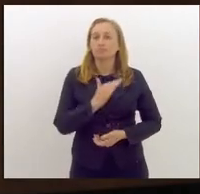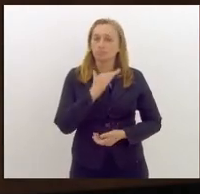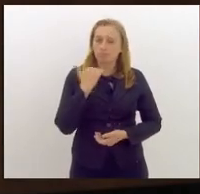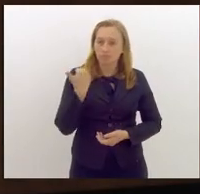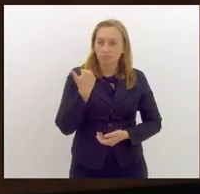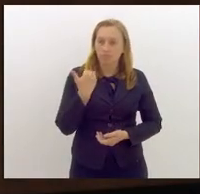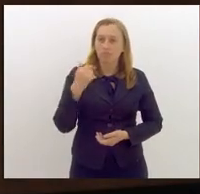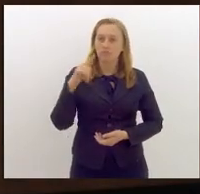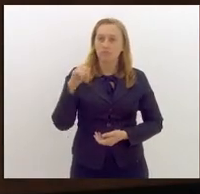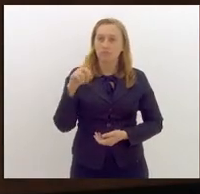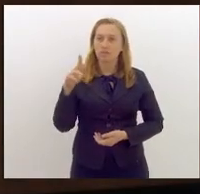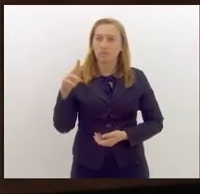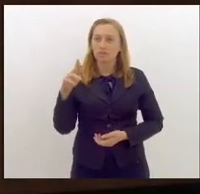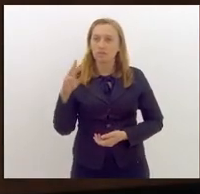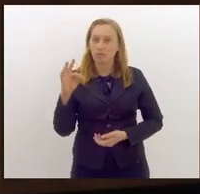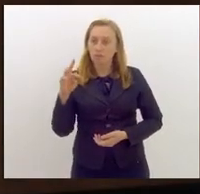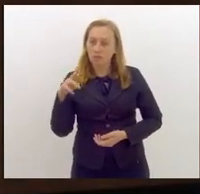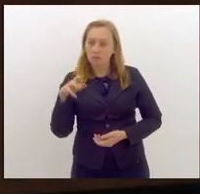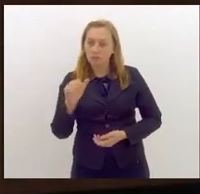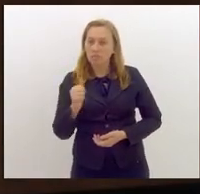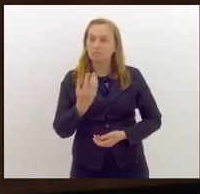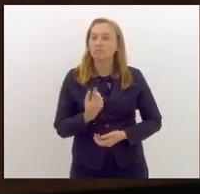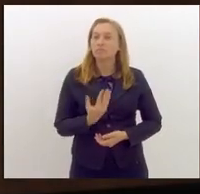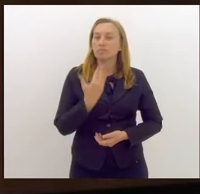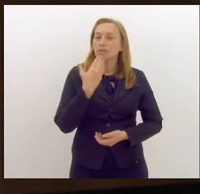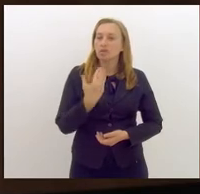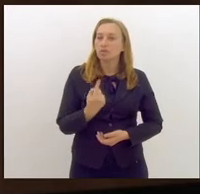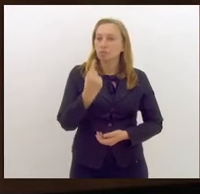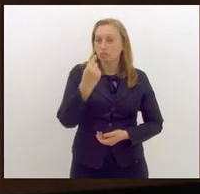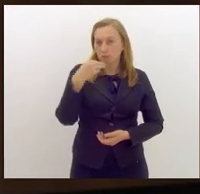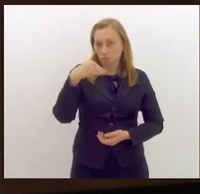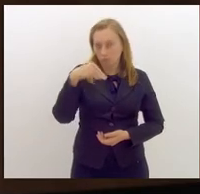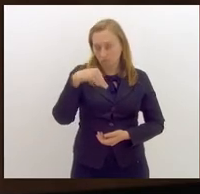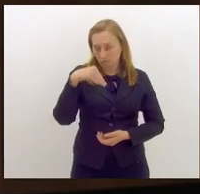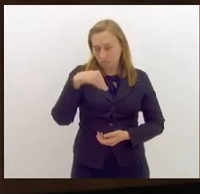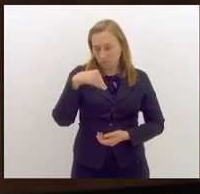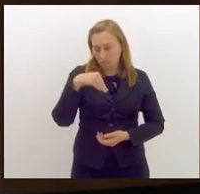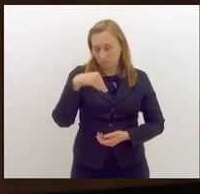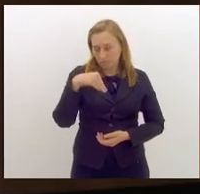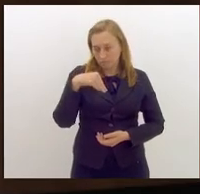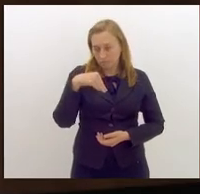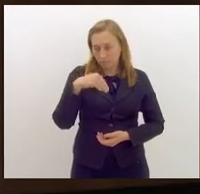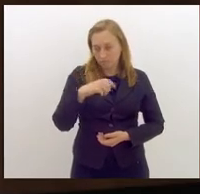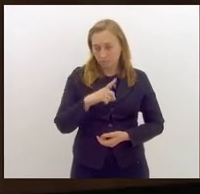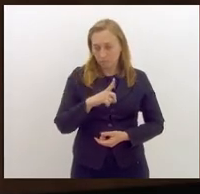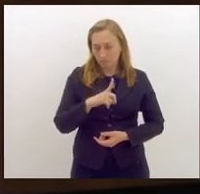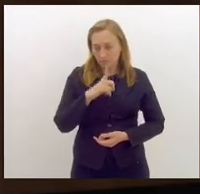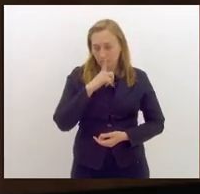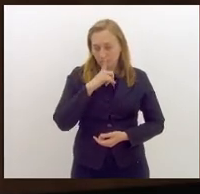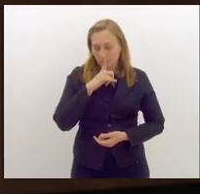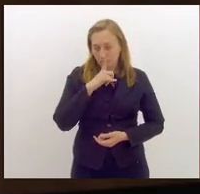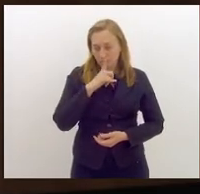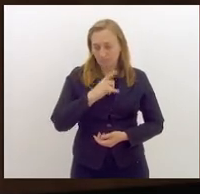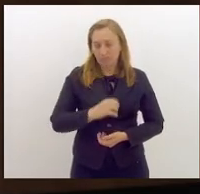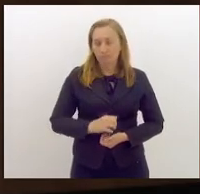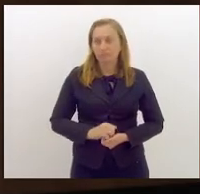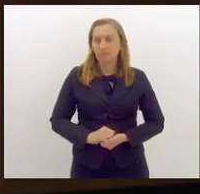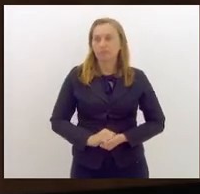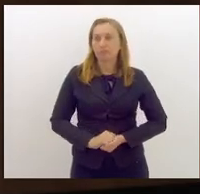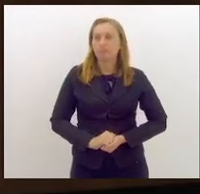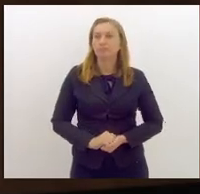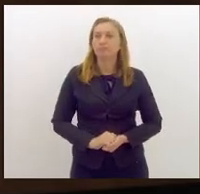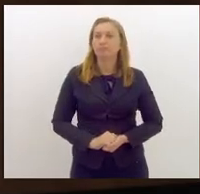A Gal Costa queria pedir a vossa excelência que pudesse propor planária um minuto de silêncio